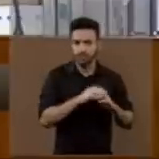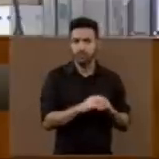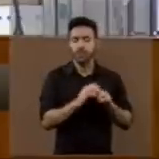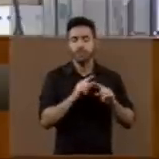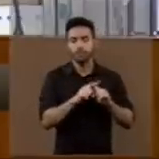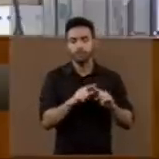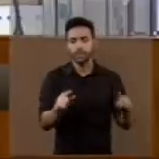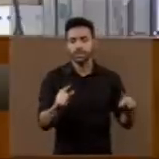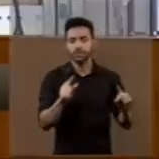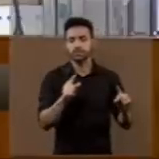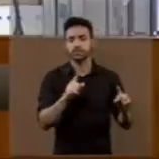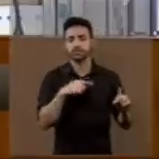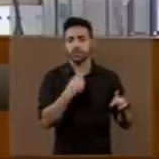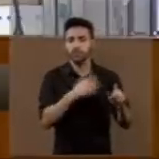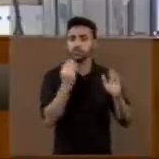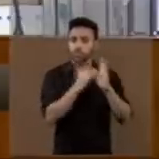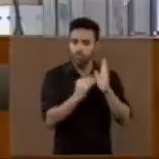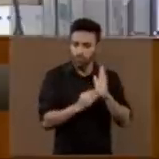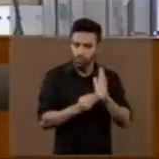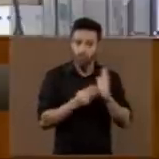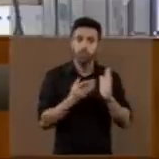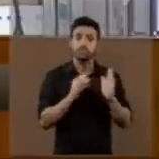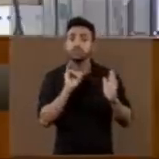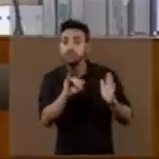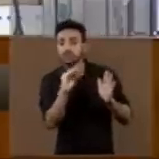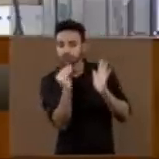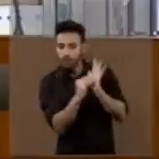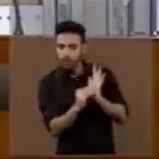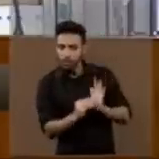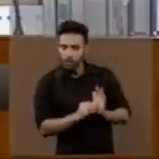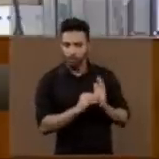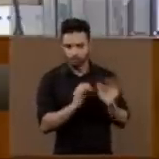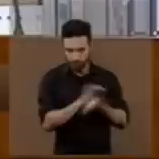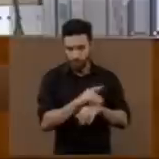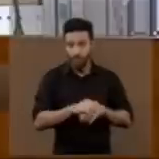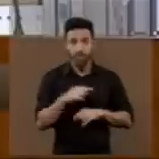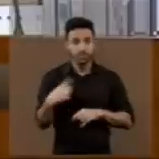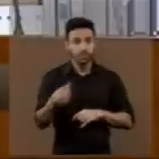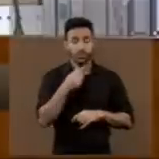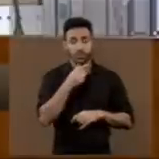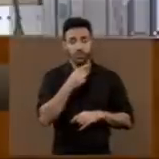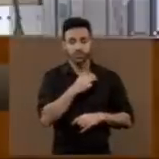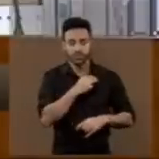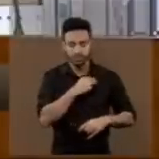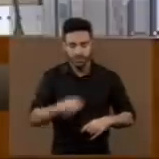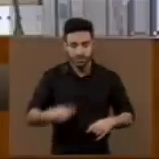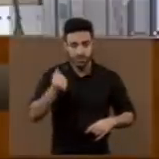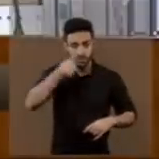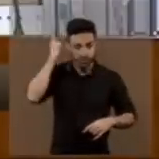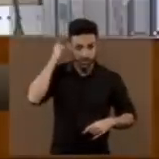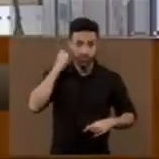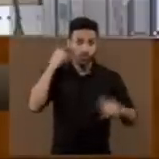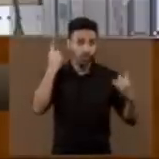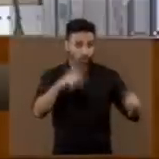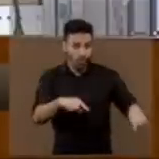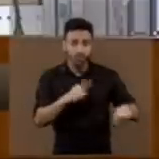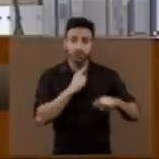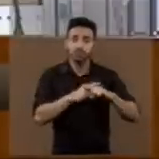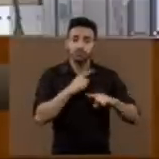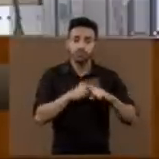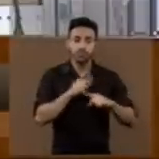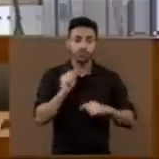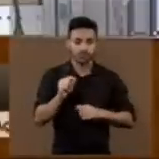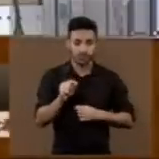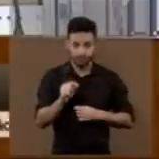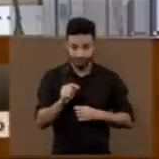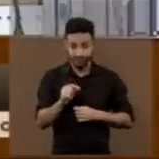conforme, estabeleceu condicionantes e o ministro Alexandre divergiu porque considerou que aquilo